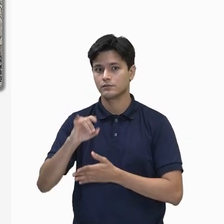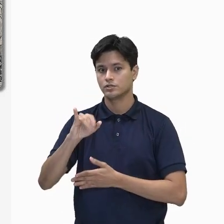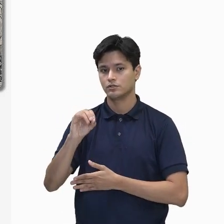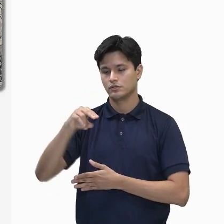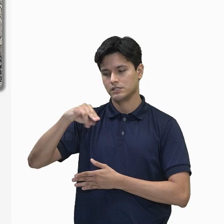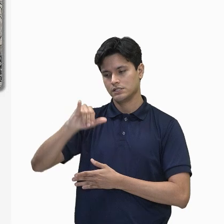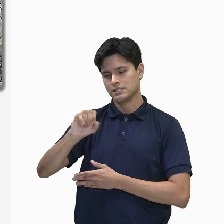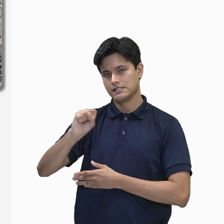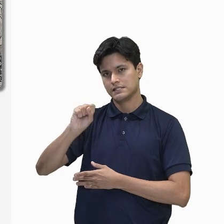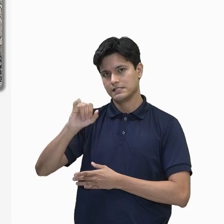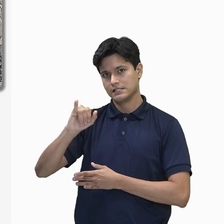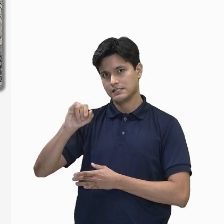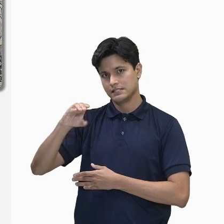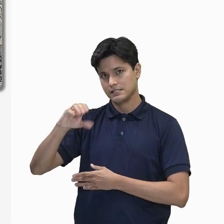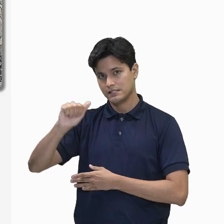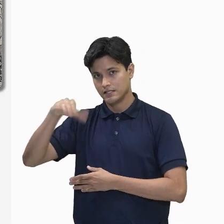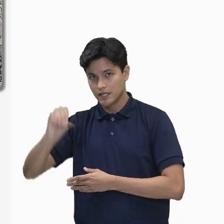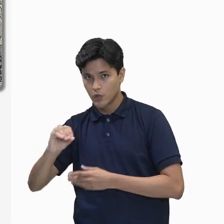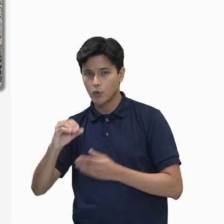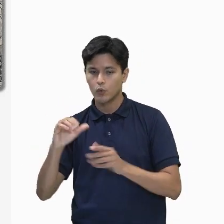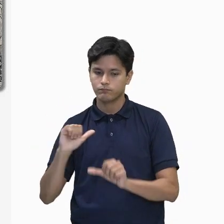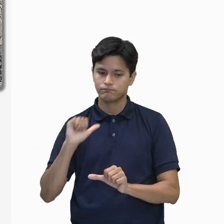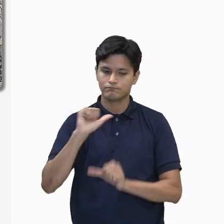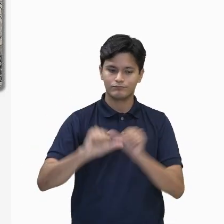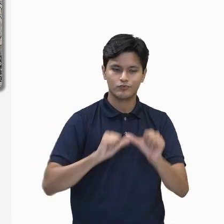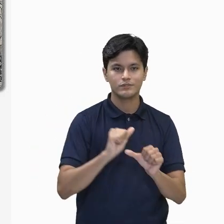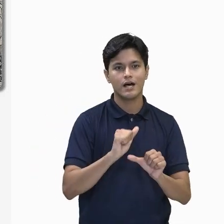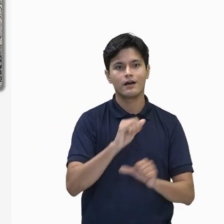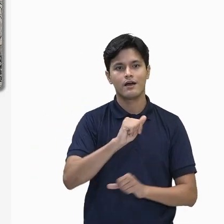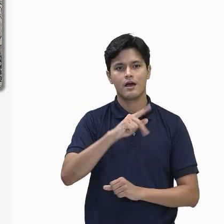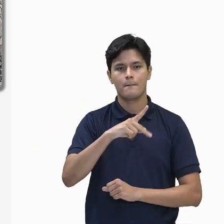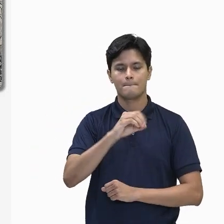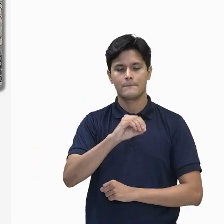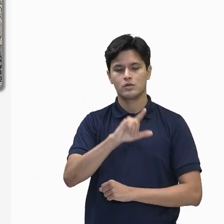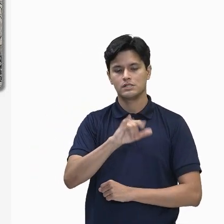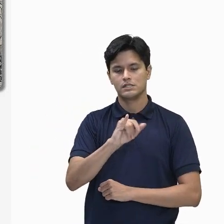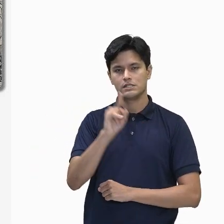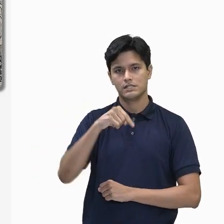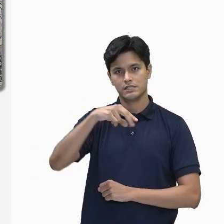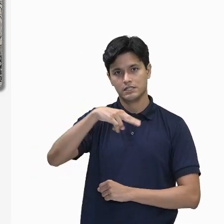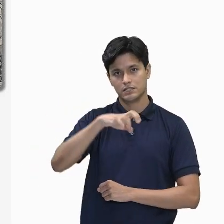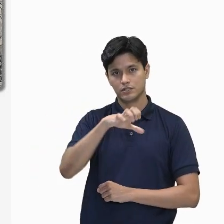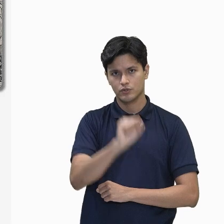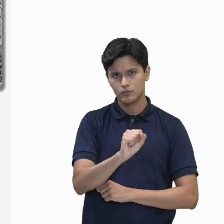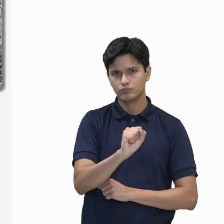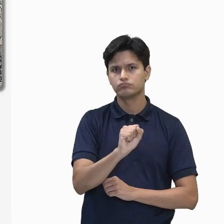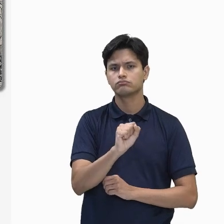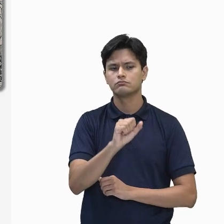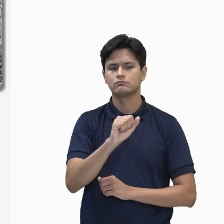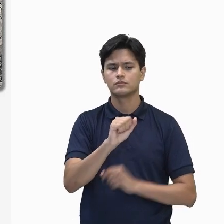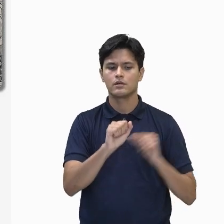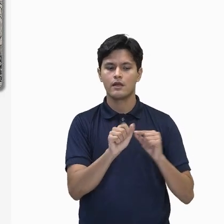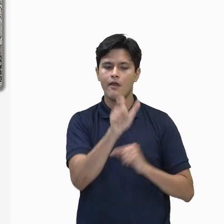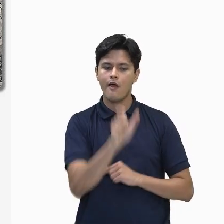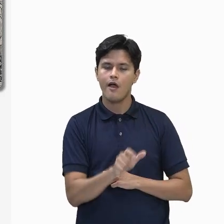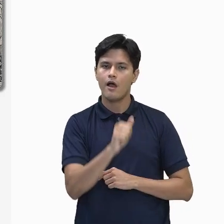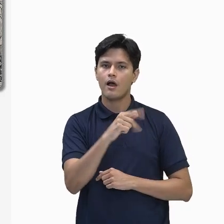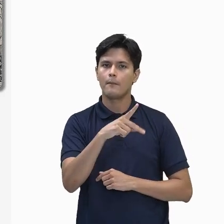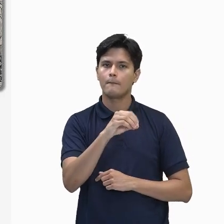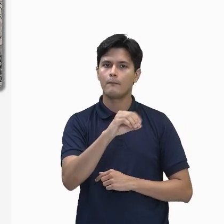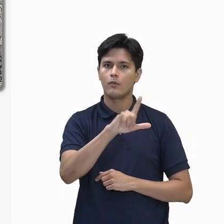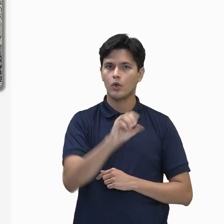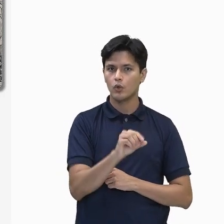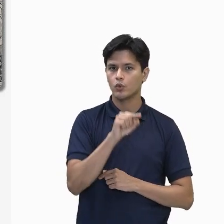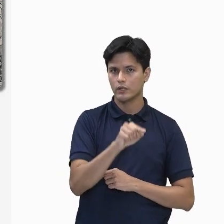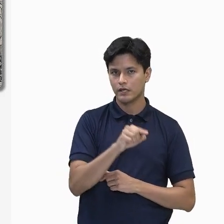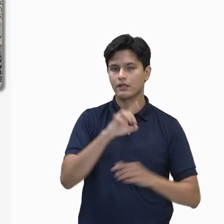tornamos demais apolíneos. O que era Apolo? Apolo era o deus da razão, o deus da